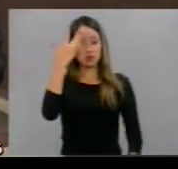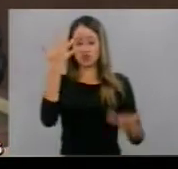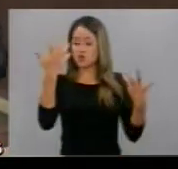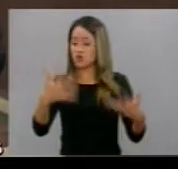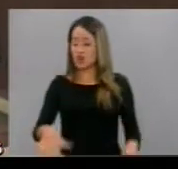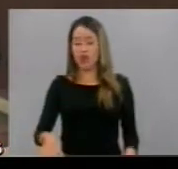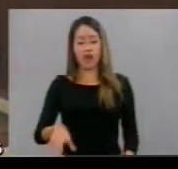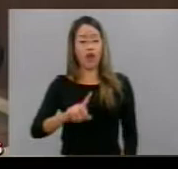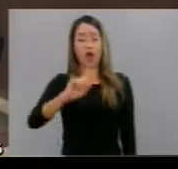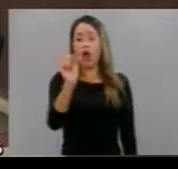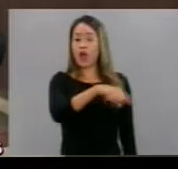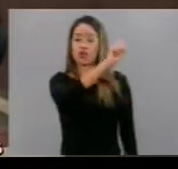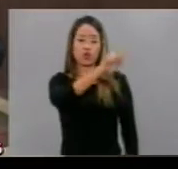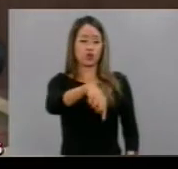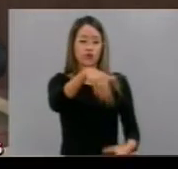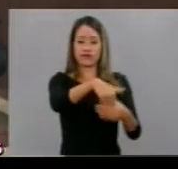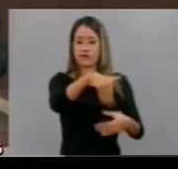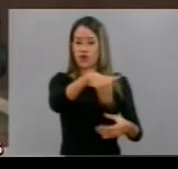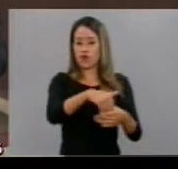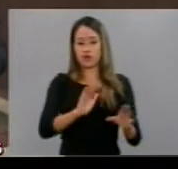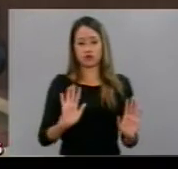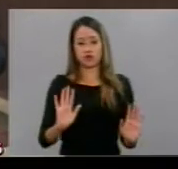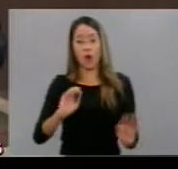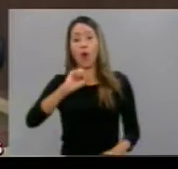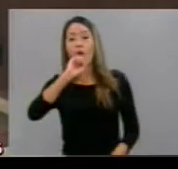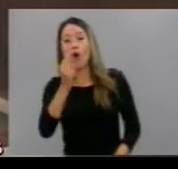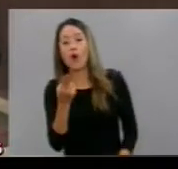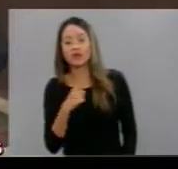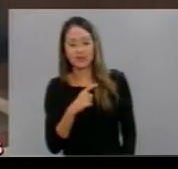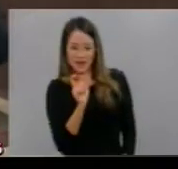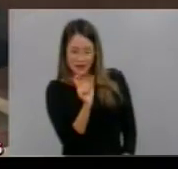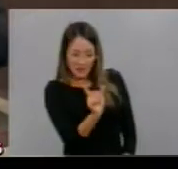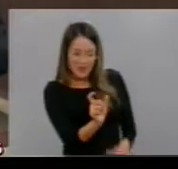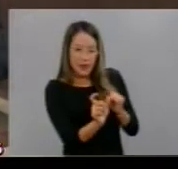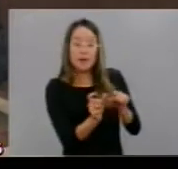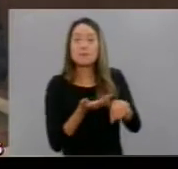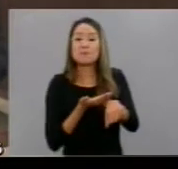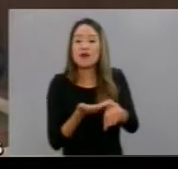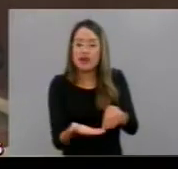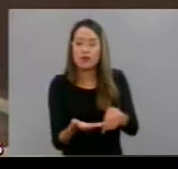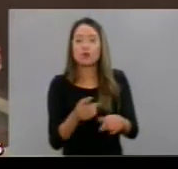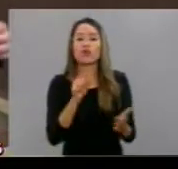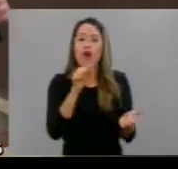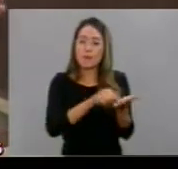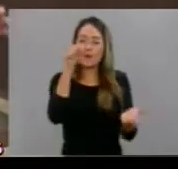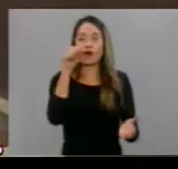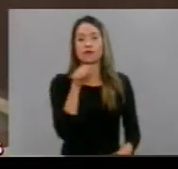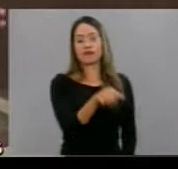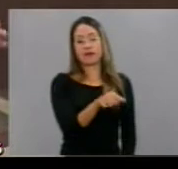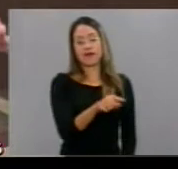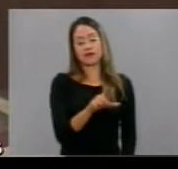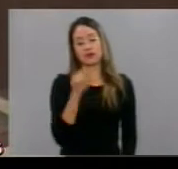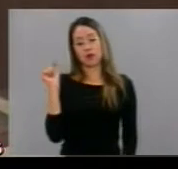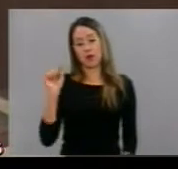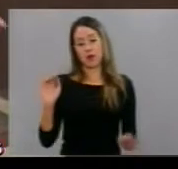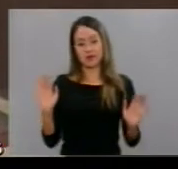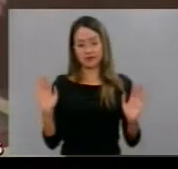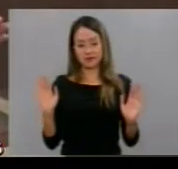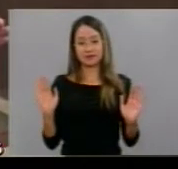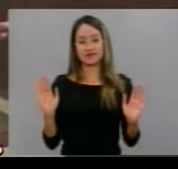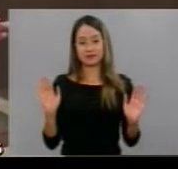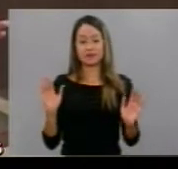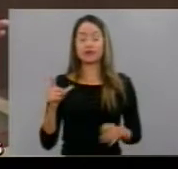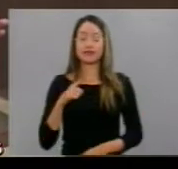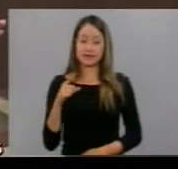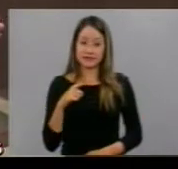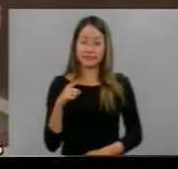representa o desalento e o desencanto das pessoas com esse sistema. Ele está ele